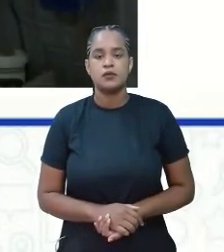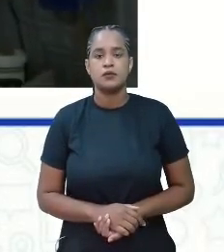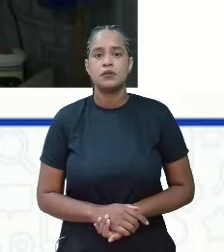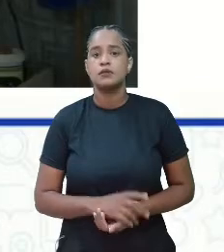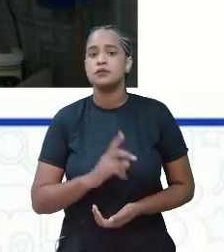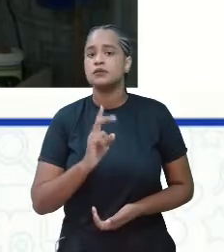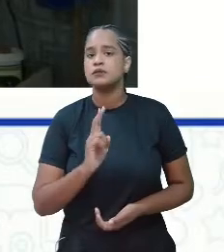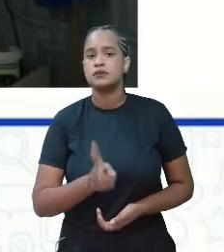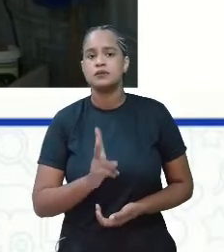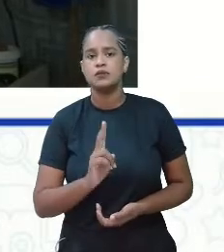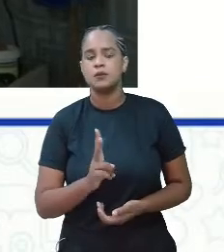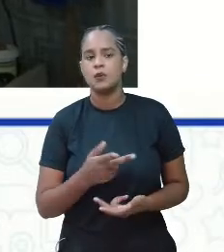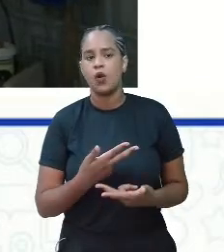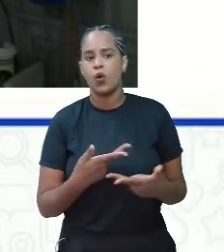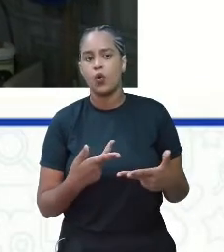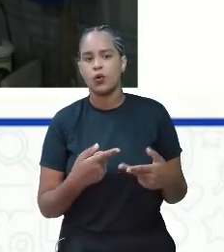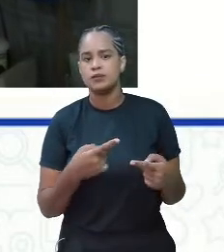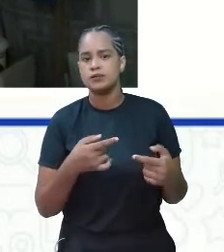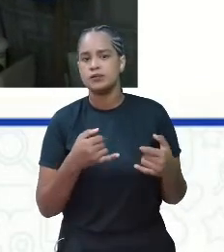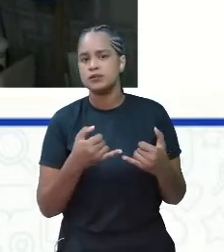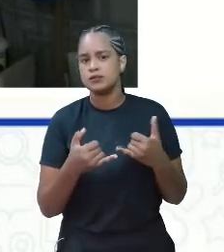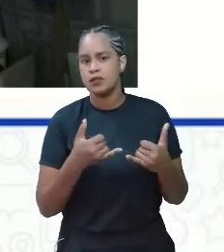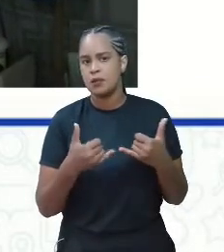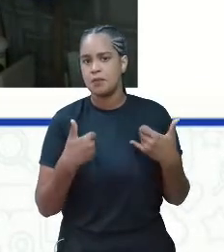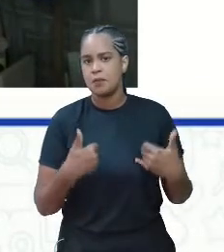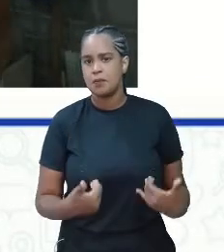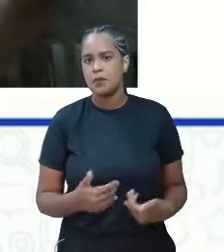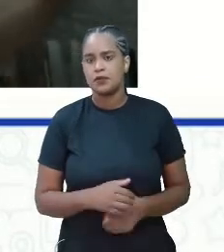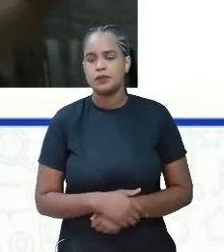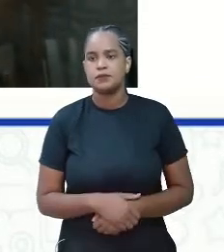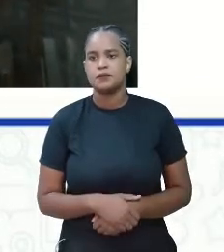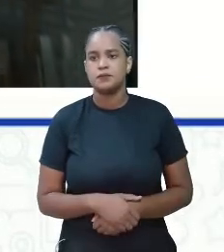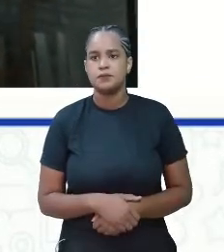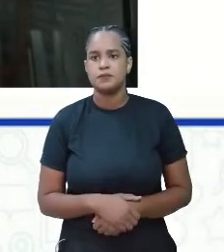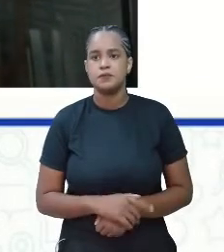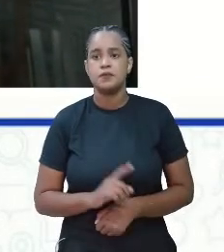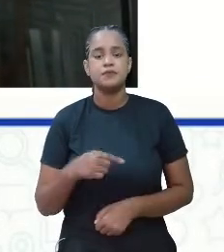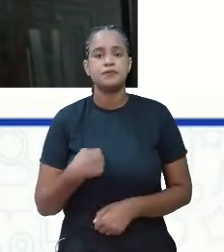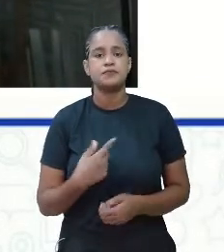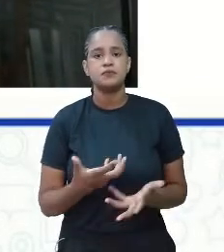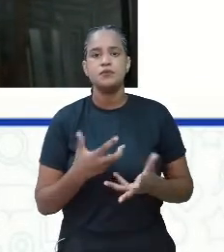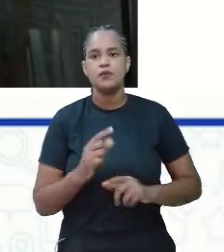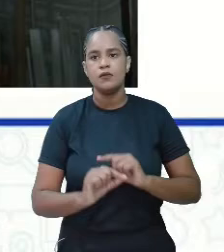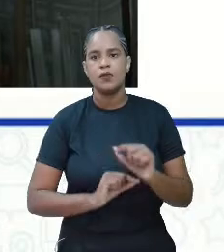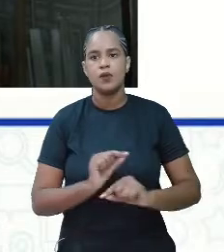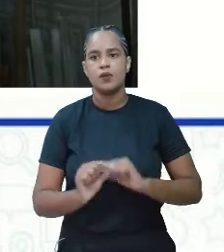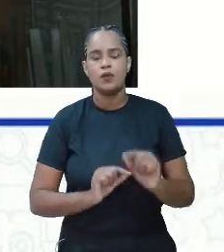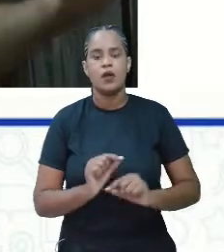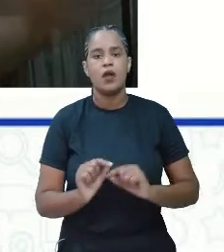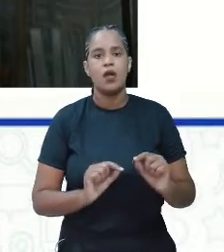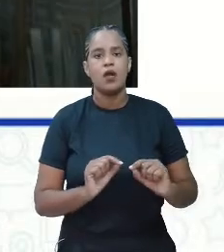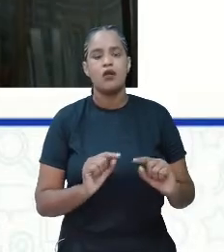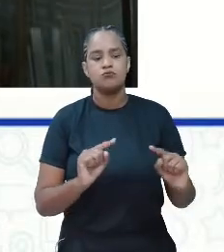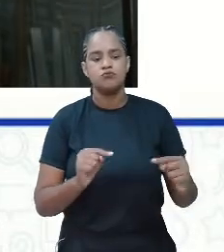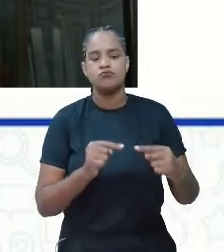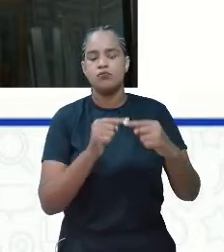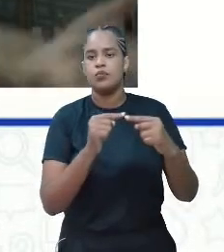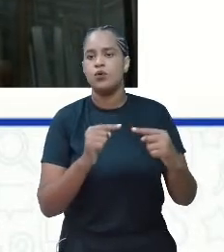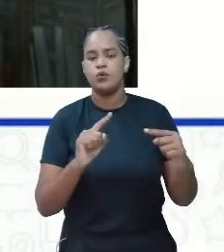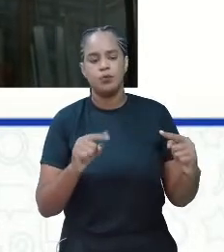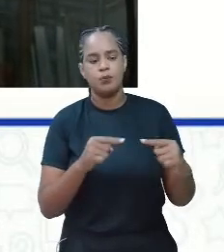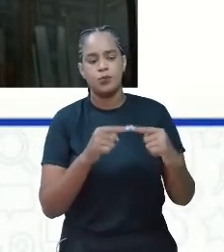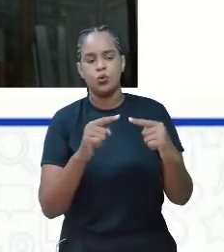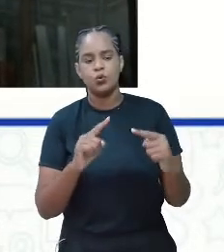com você. Certo? A gente busca o quê? Aquilo que é familiar, aquilo que